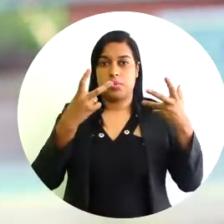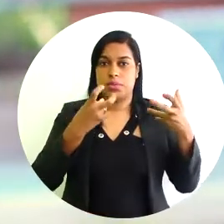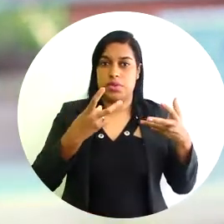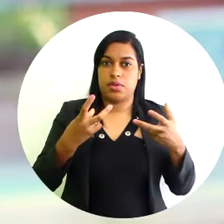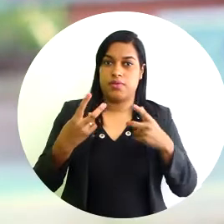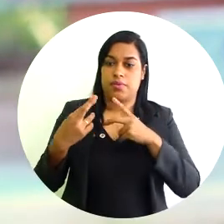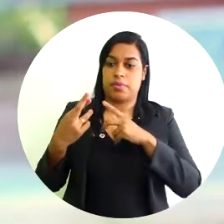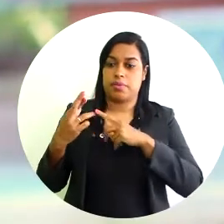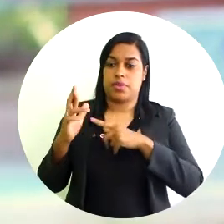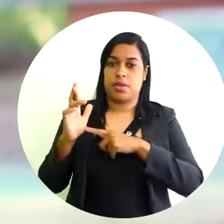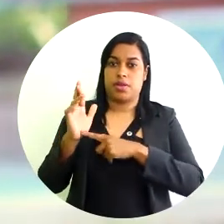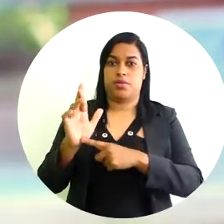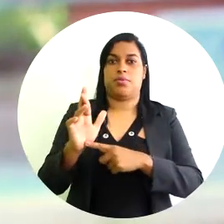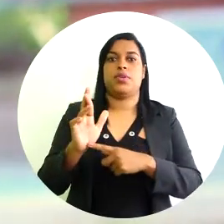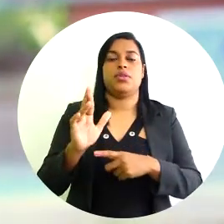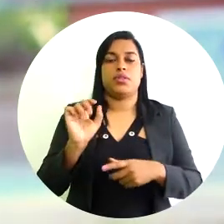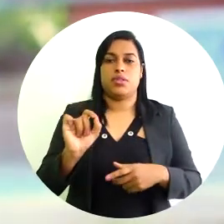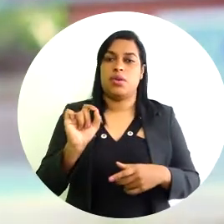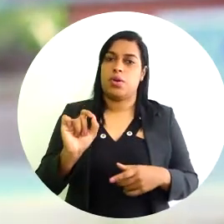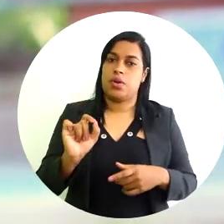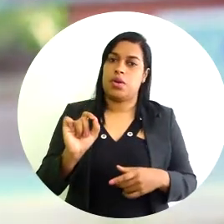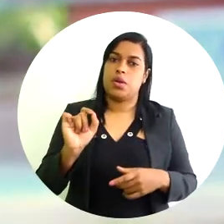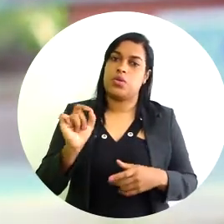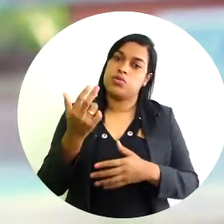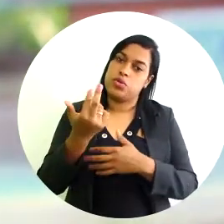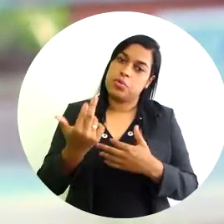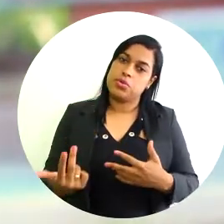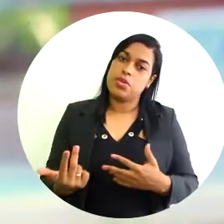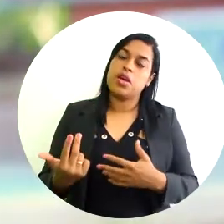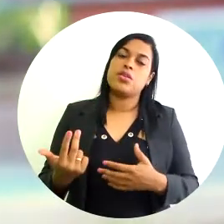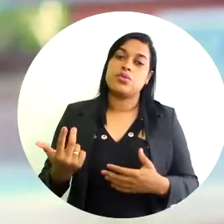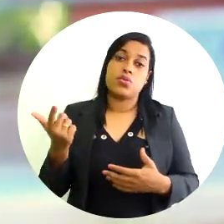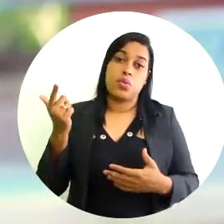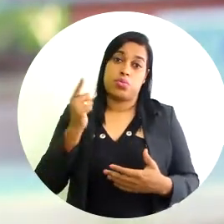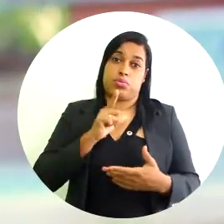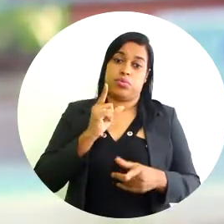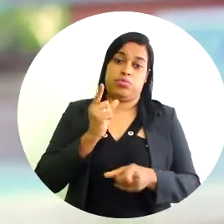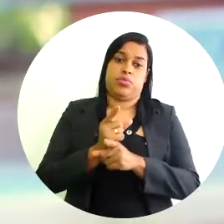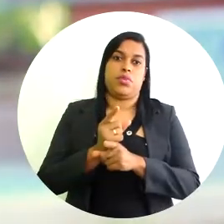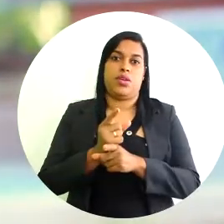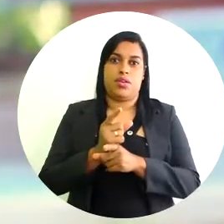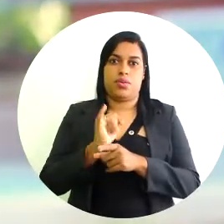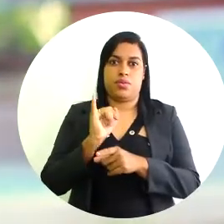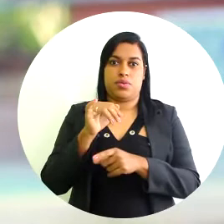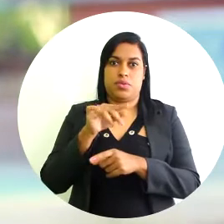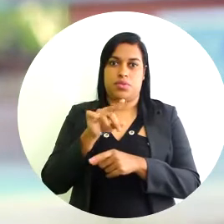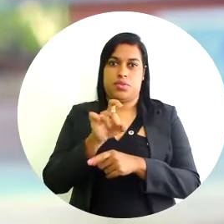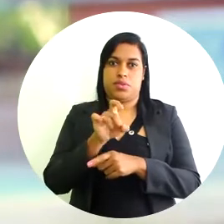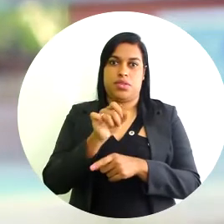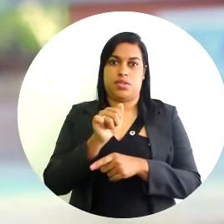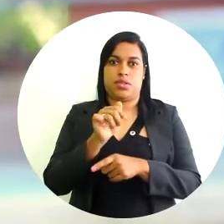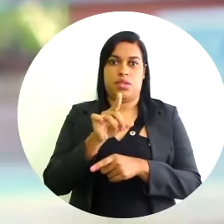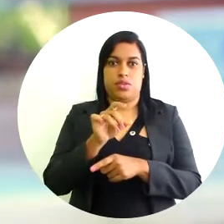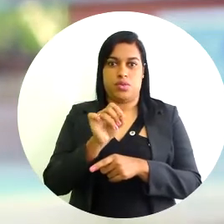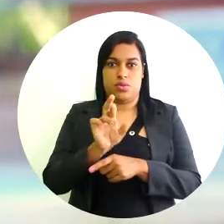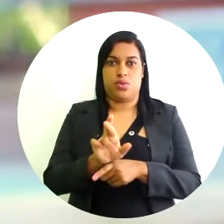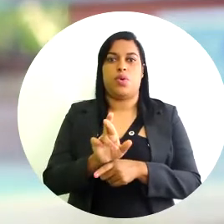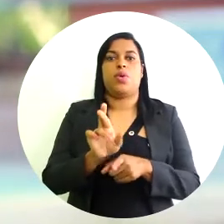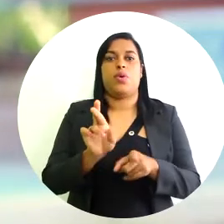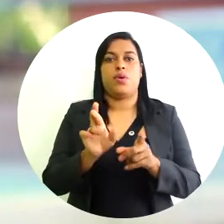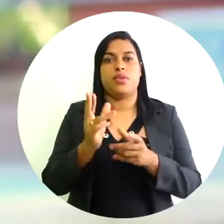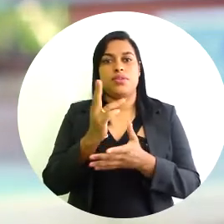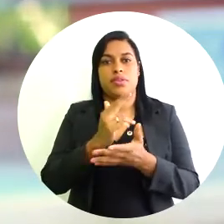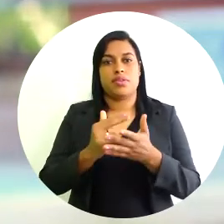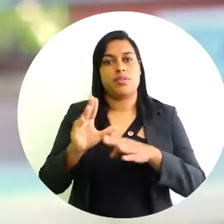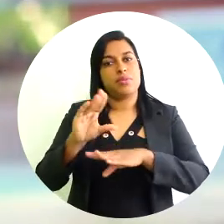para representar uma imagem, um vídeo, são os objetos que eu consigo identificar enquanto indexador e as